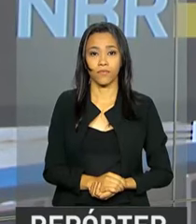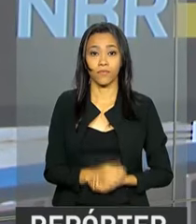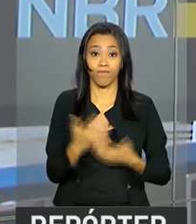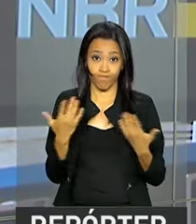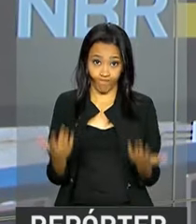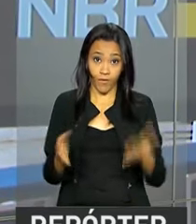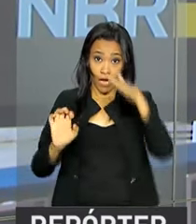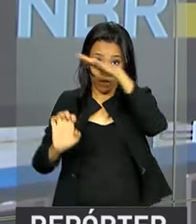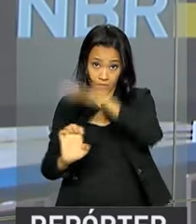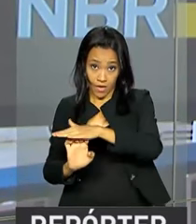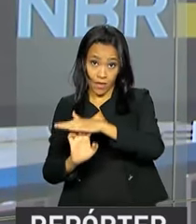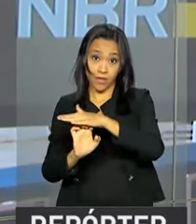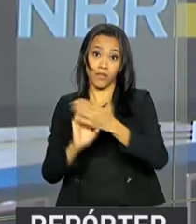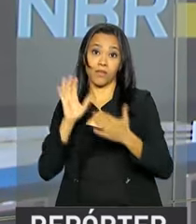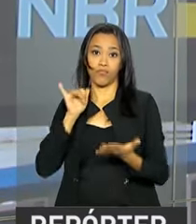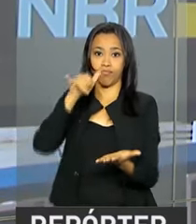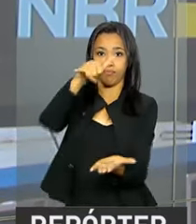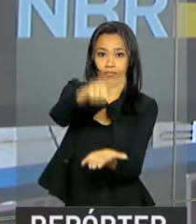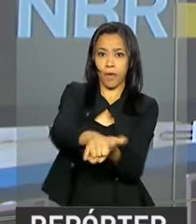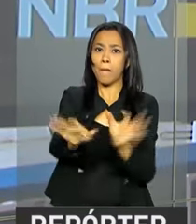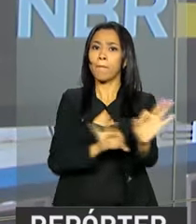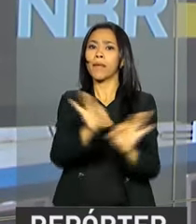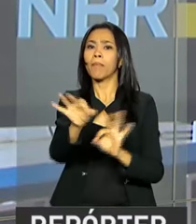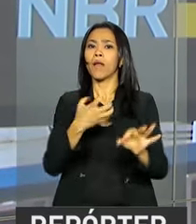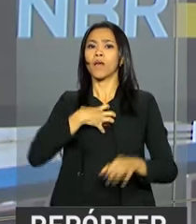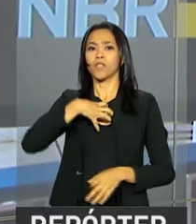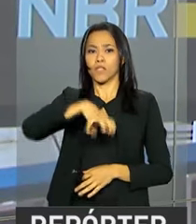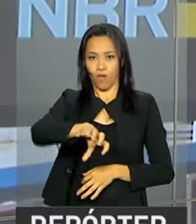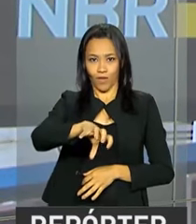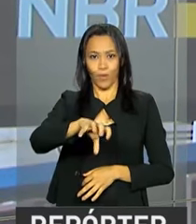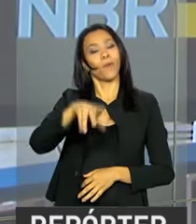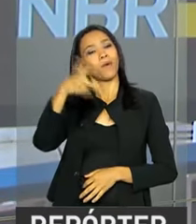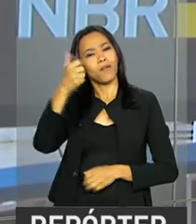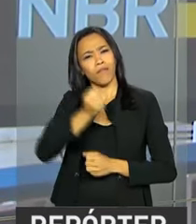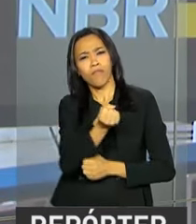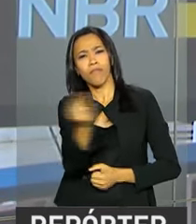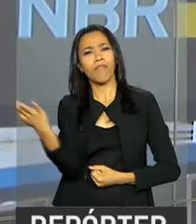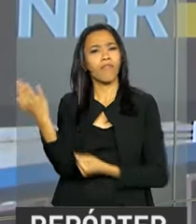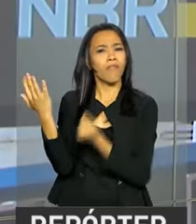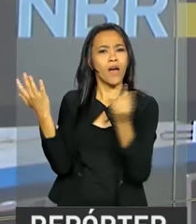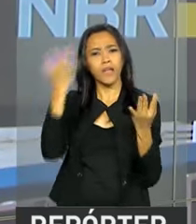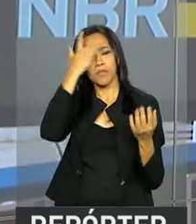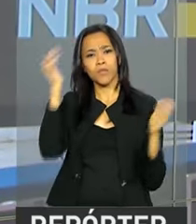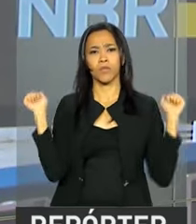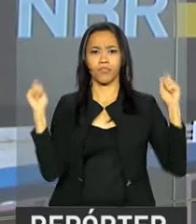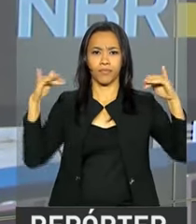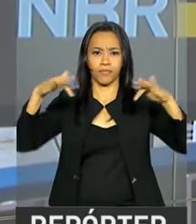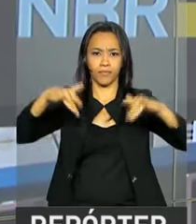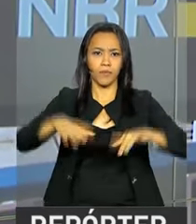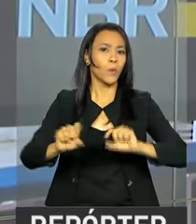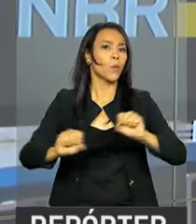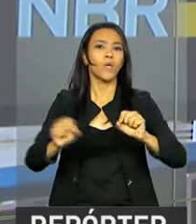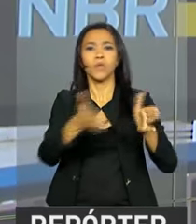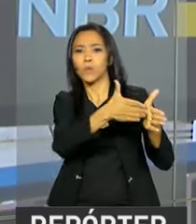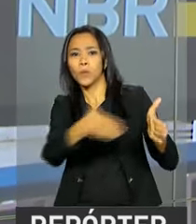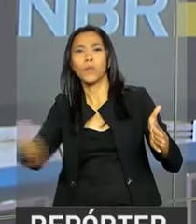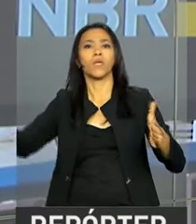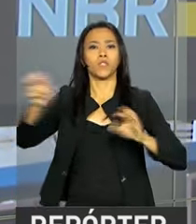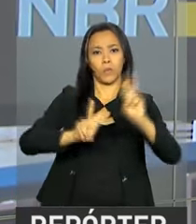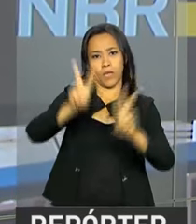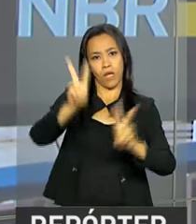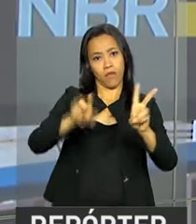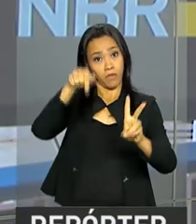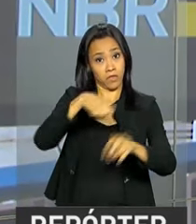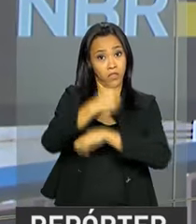E olha, a Infraero já prepara o aeroporto de Salvador para receber os milhares de passageiros que vão passar lá durante o carnaval